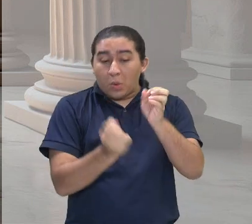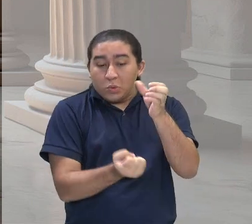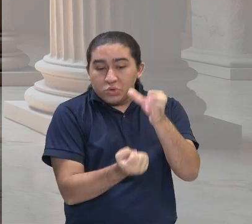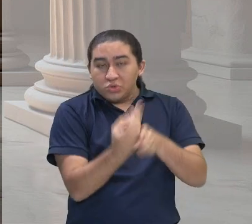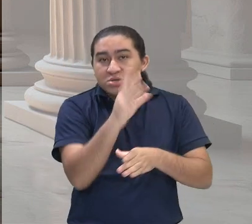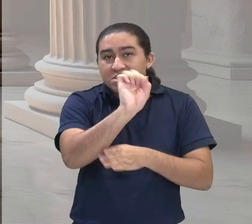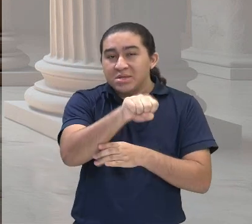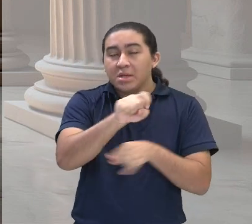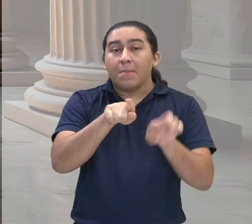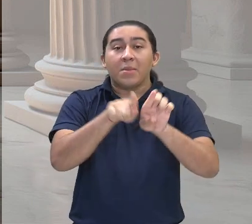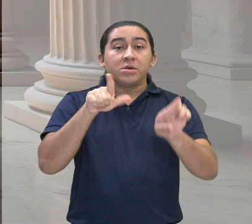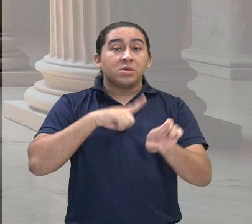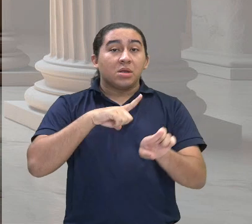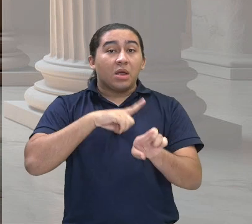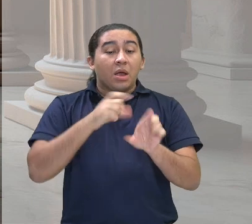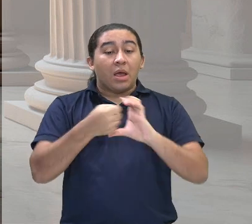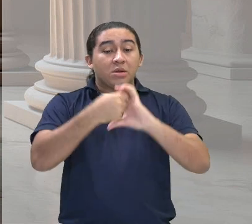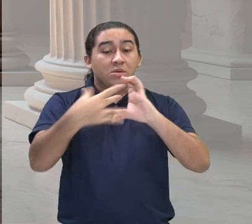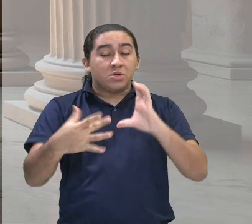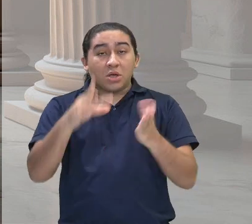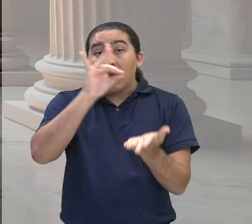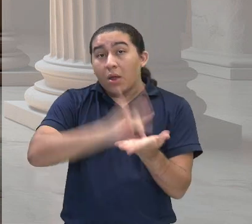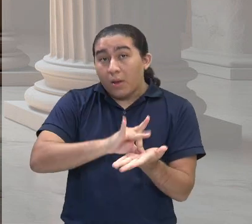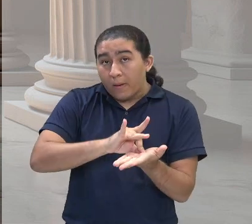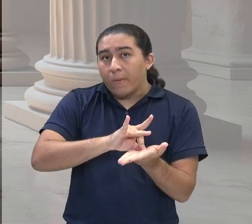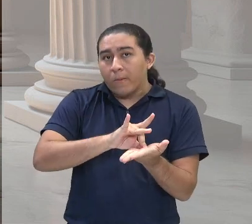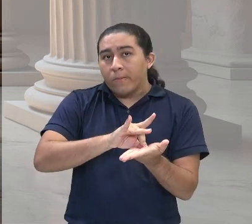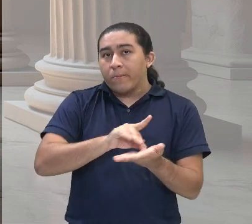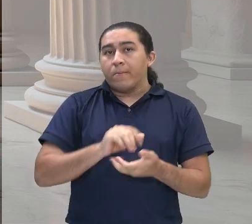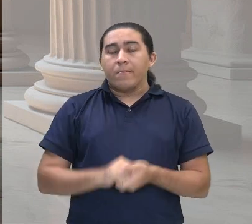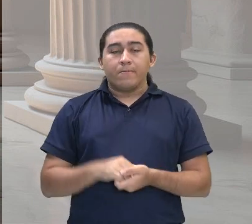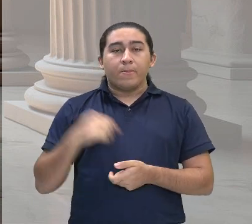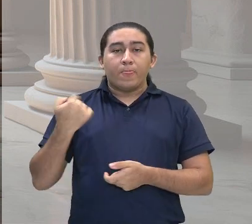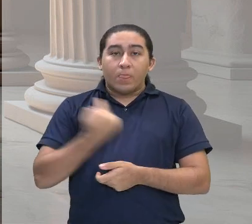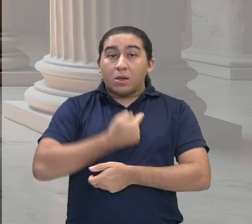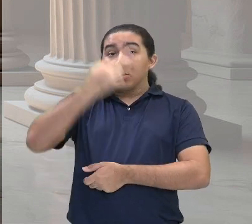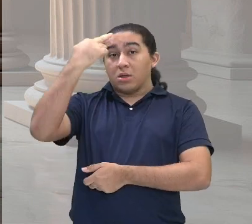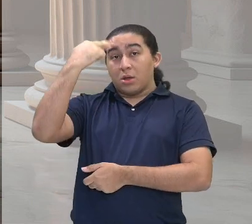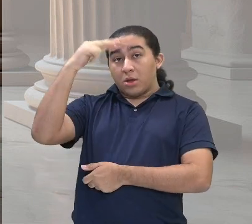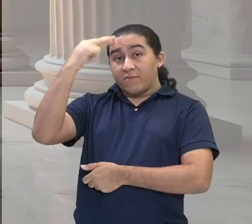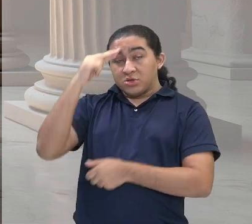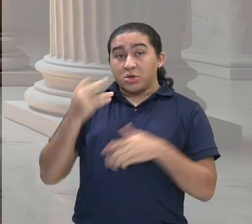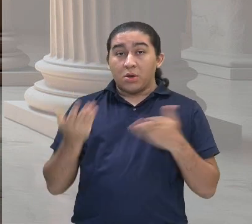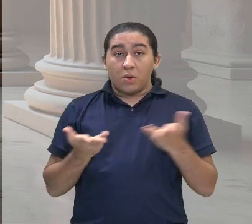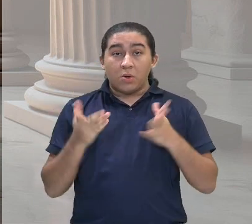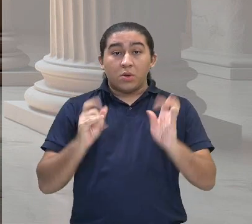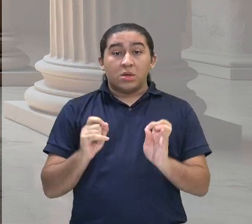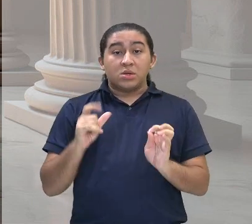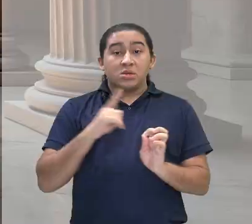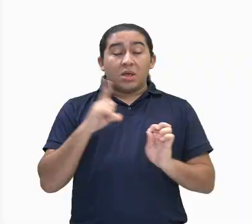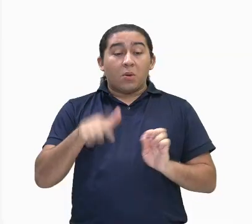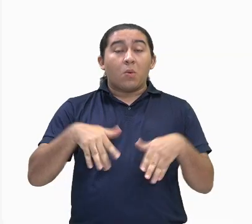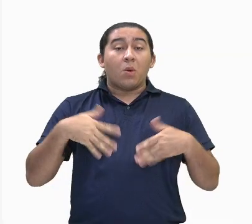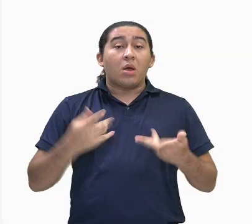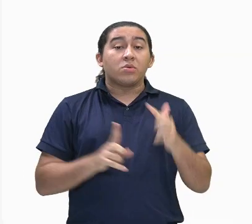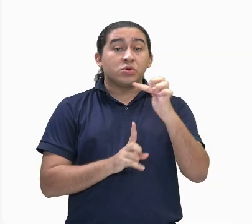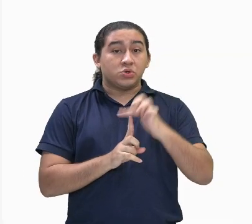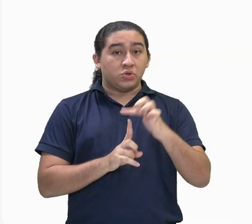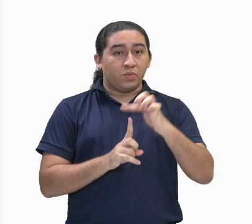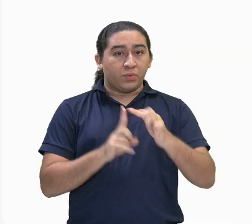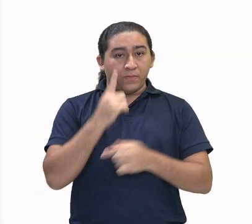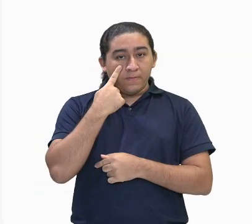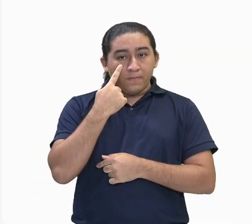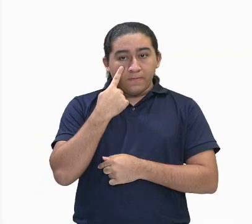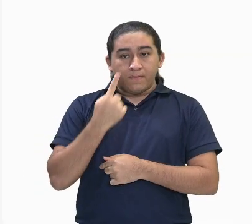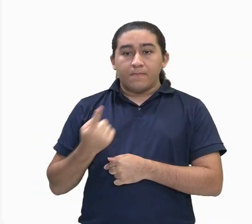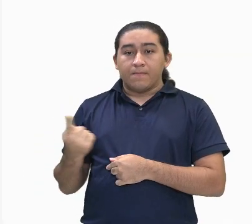reais, bem concretos, né? Então, isso nós vamos ver refletindo aqui acerca dos tipos de mito.